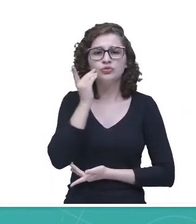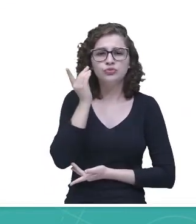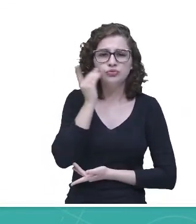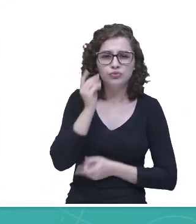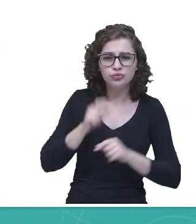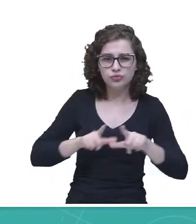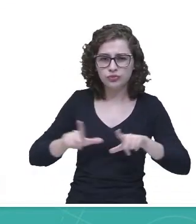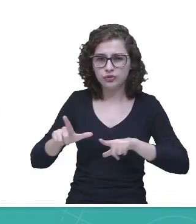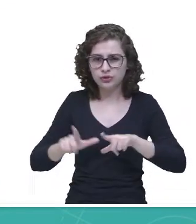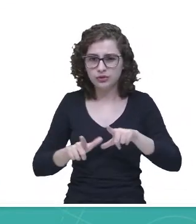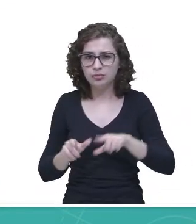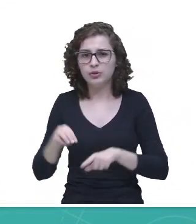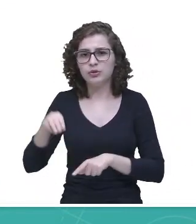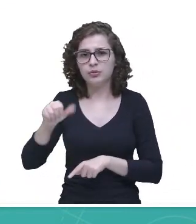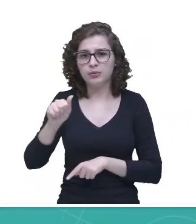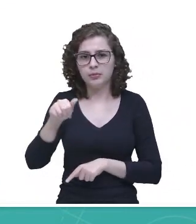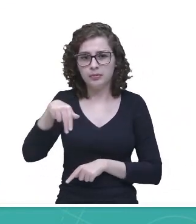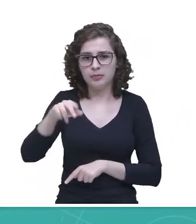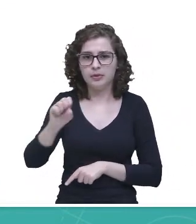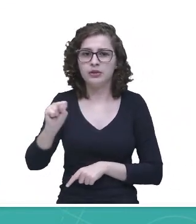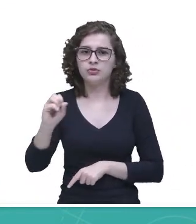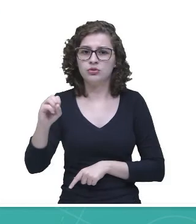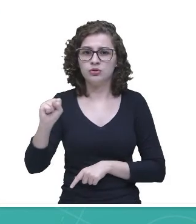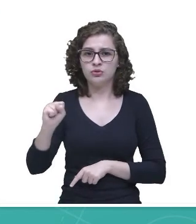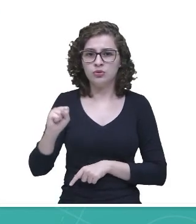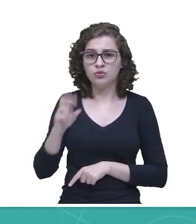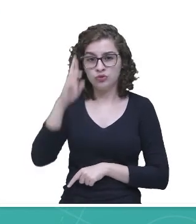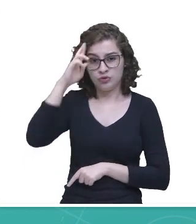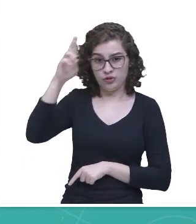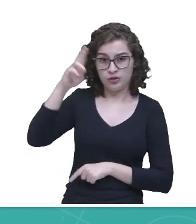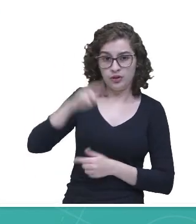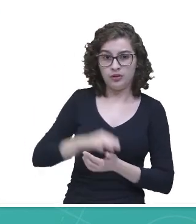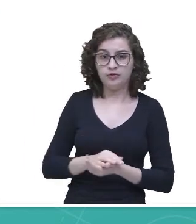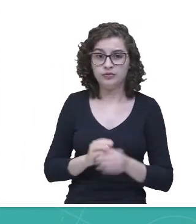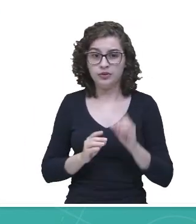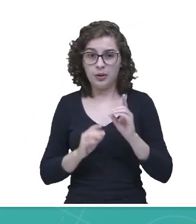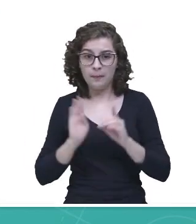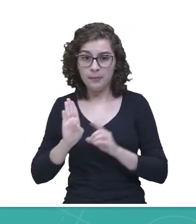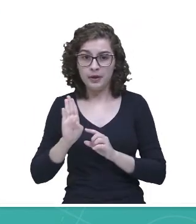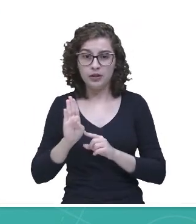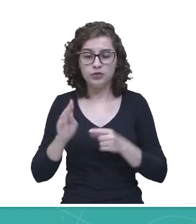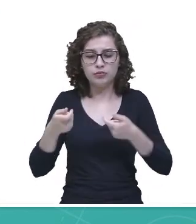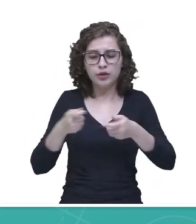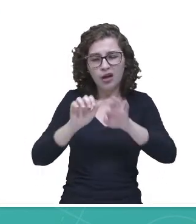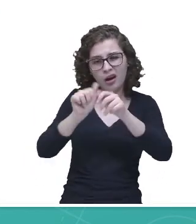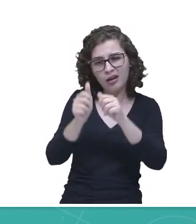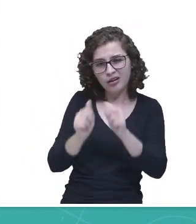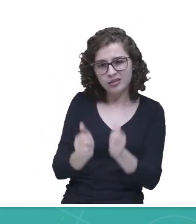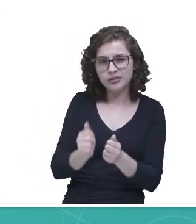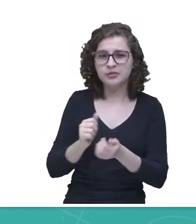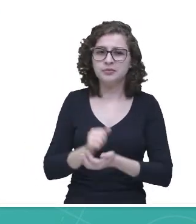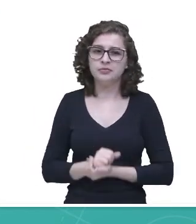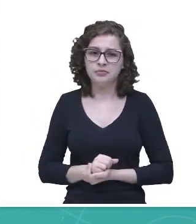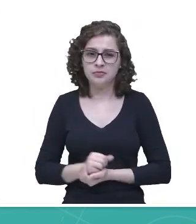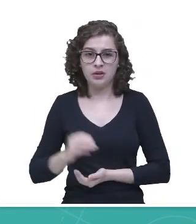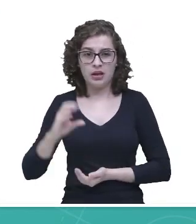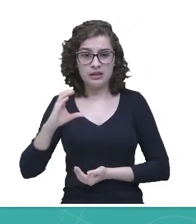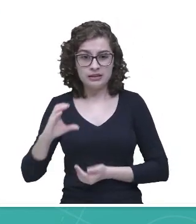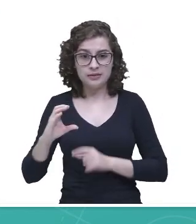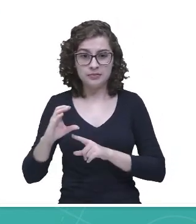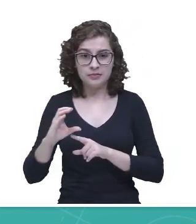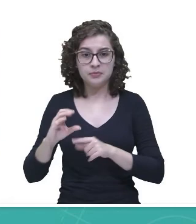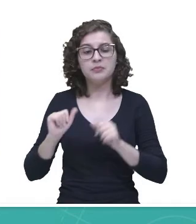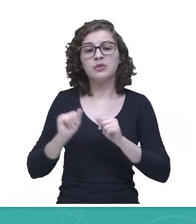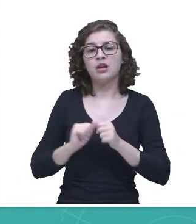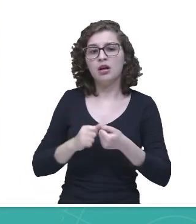manso senhorial, dias em que só se produzia artesanato, parte dos alimentos produzidos no manso servil,